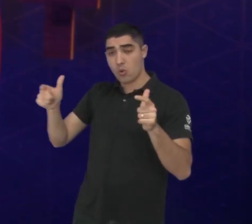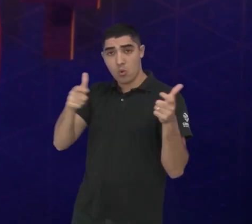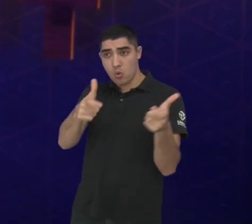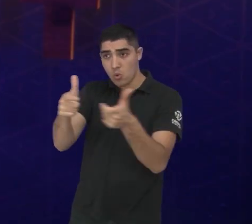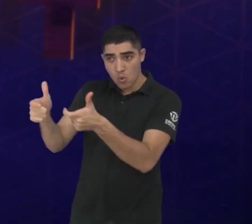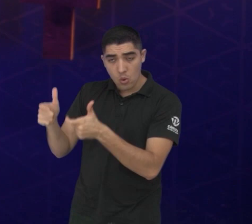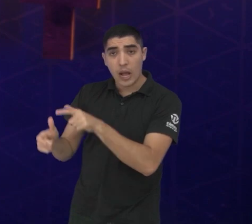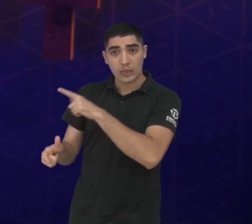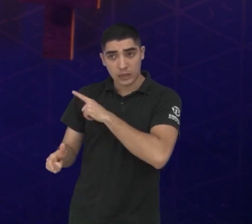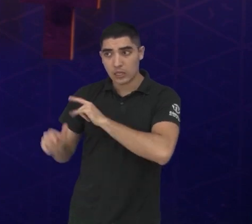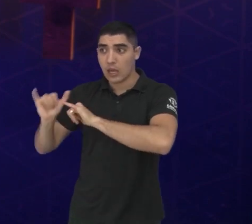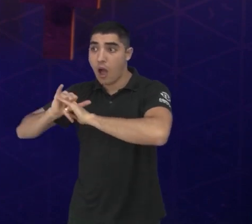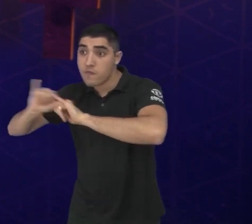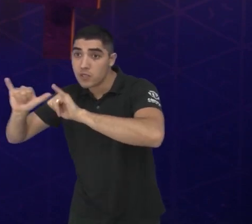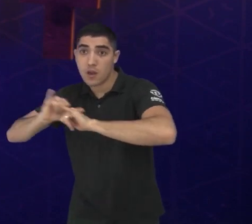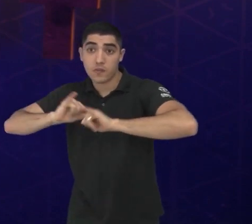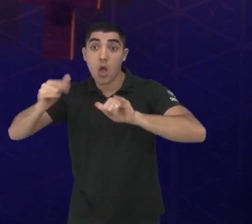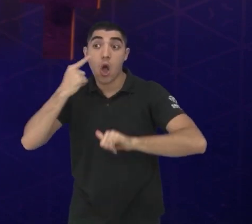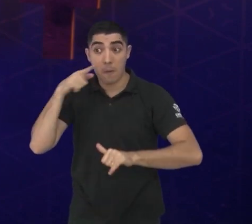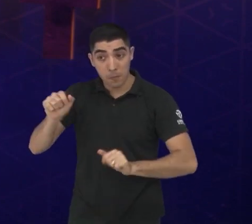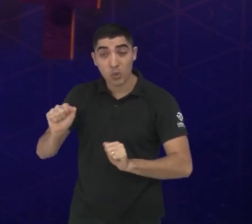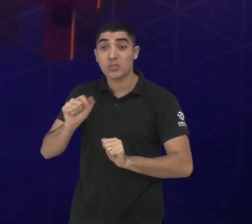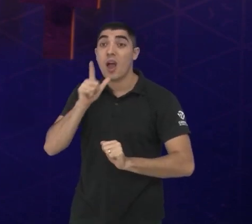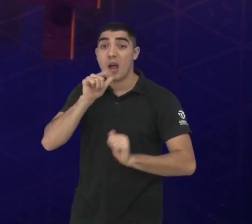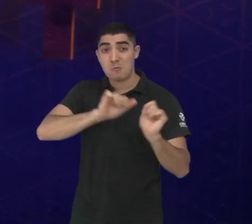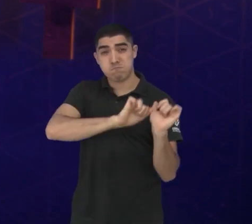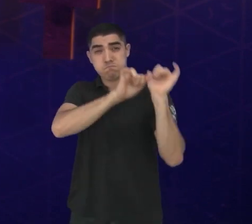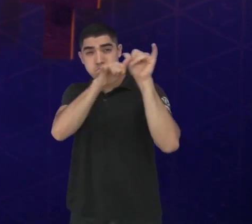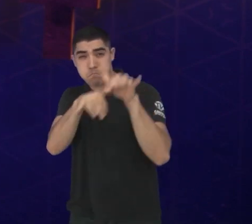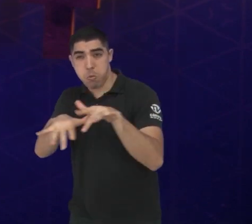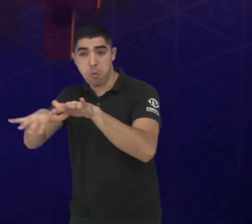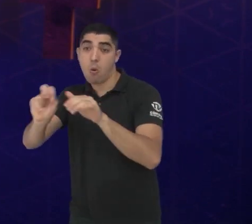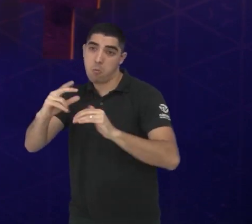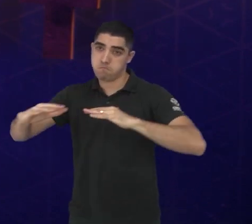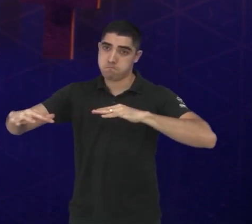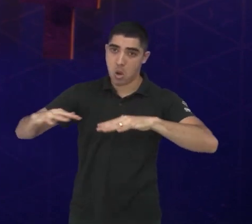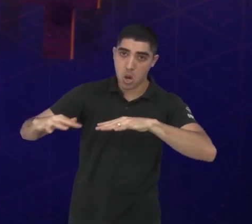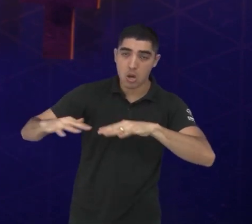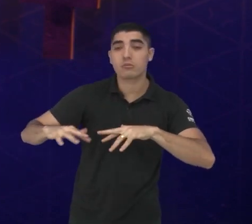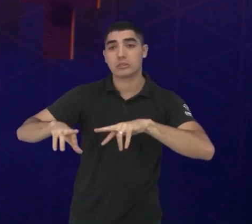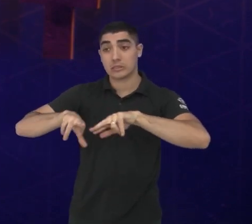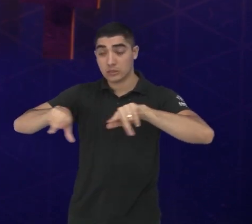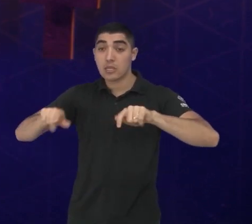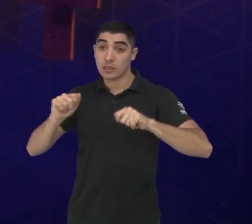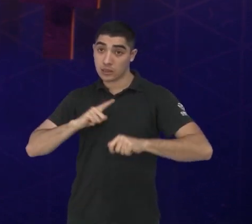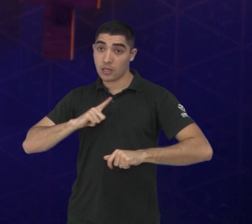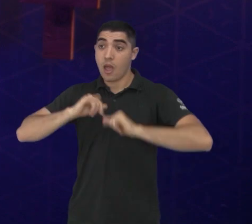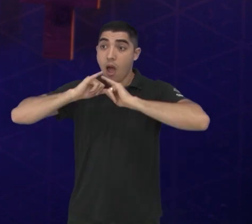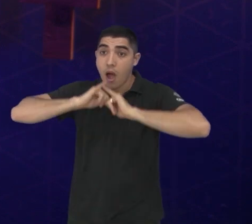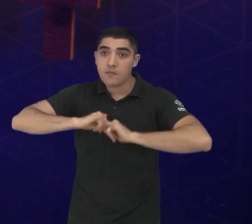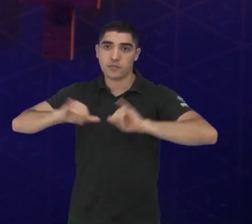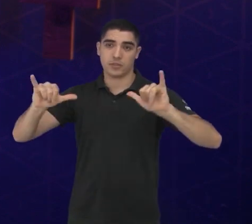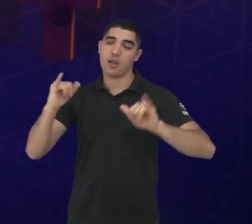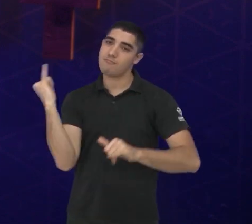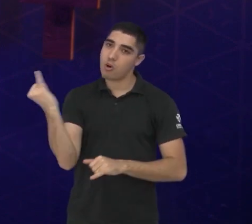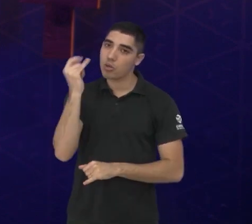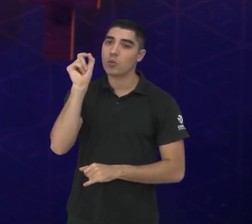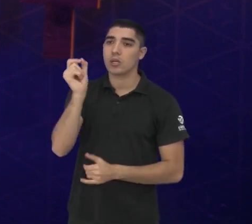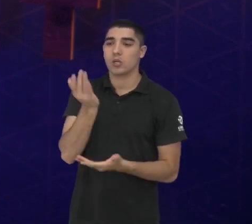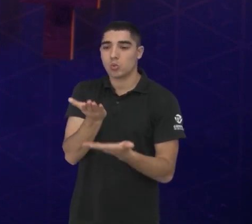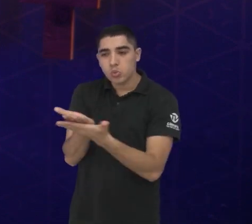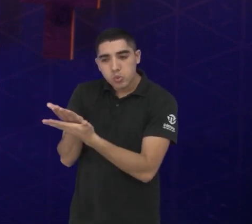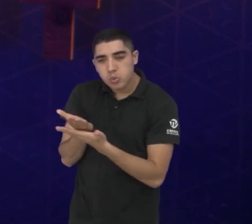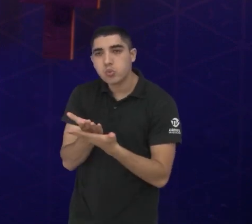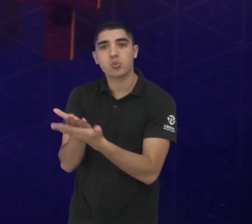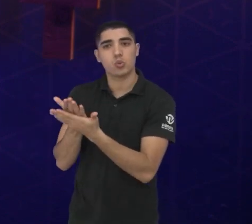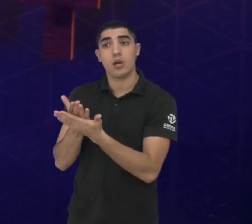que tem um alerta, né, pode ter um tsunami, um terremoto, tem esse sistema de alerta também, então é importante a gente ressaltar também os